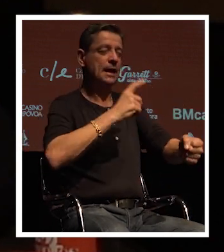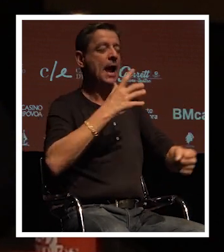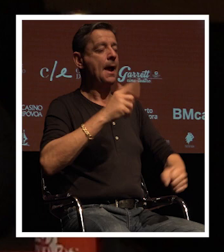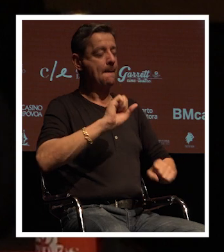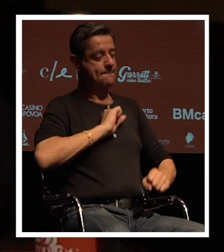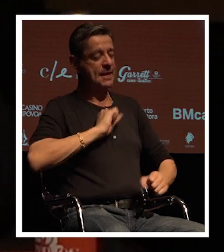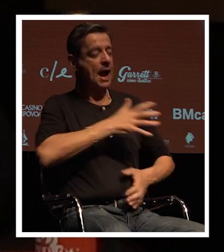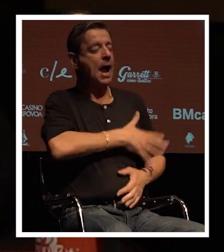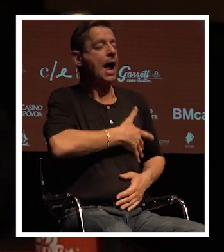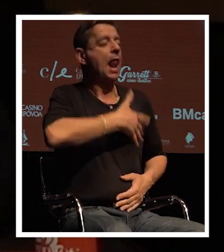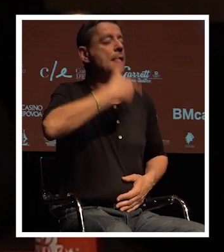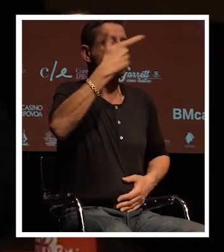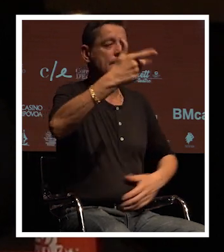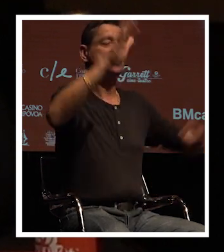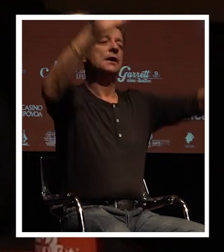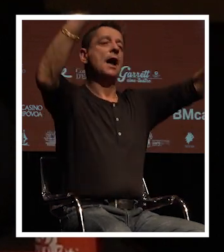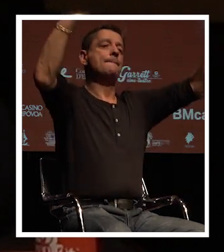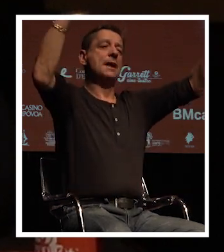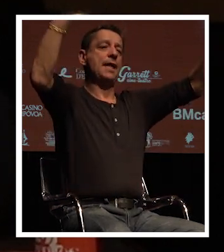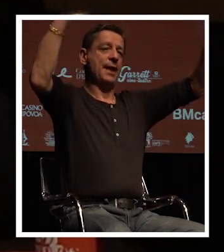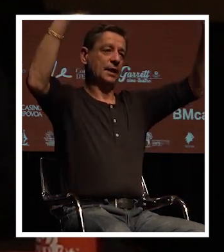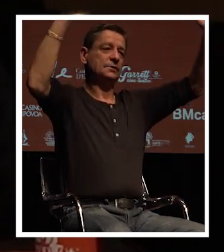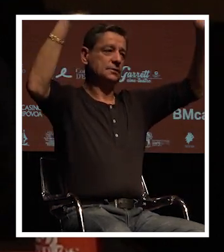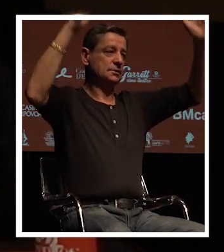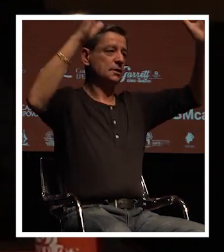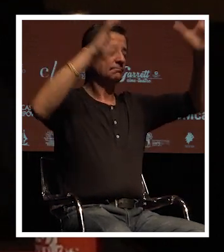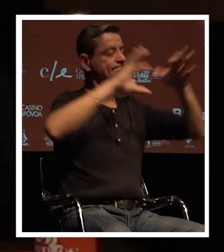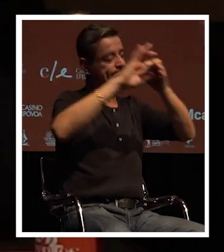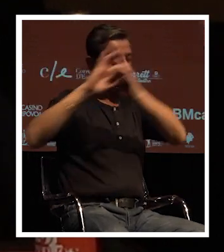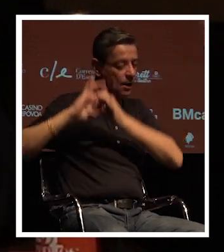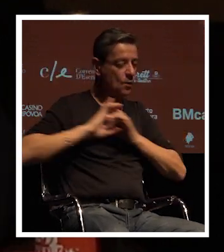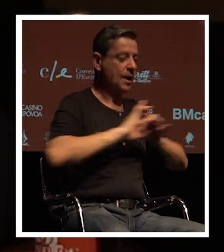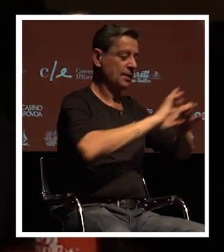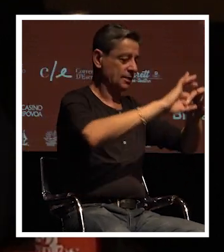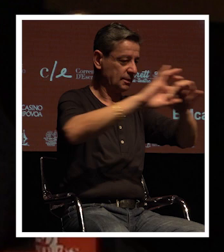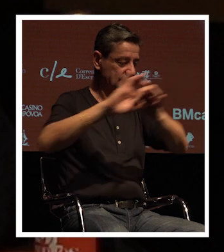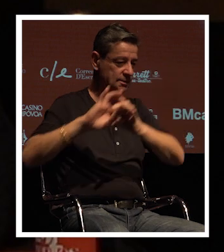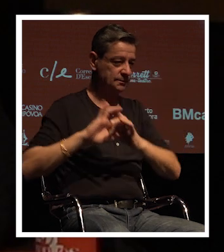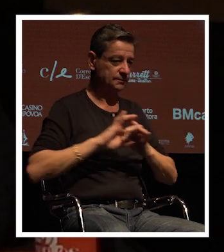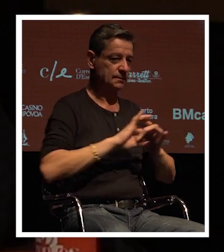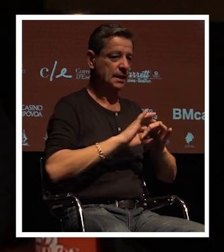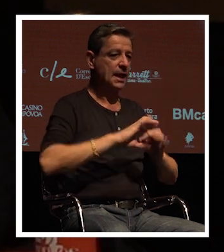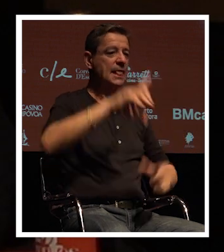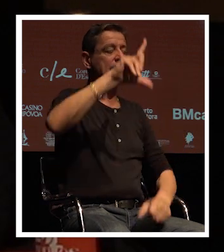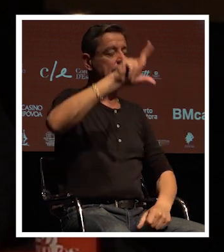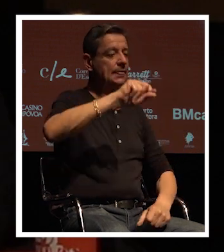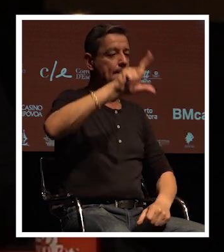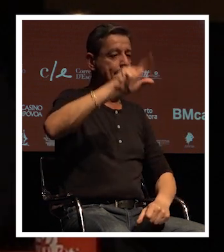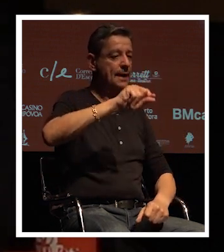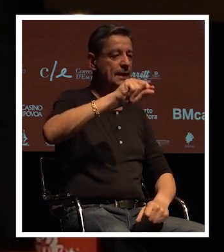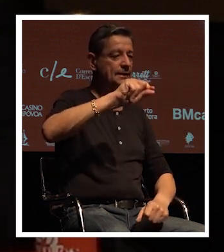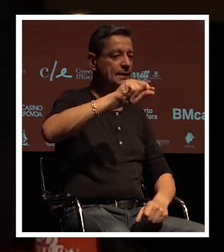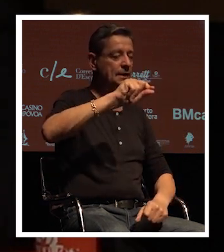nca demais dar os parabéns às correntes Mas acho que isso é sempre feito mas pronto também